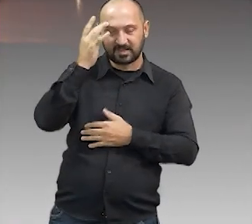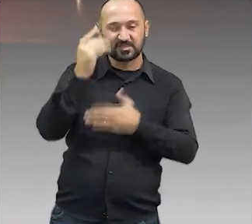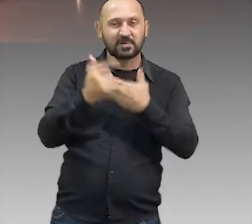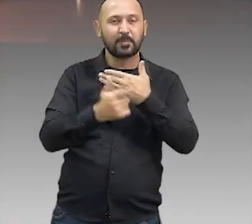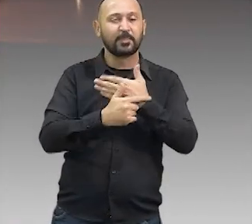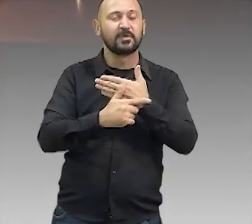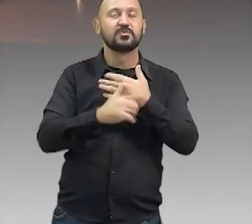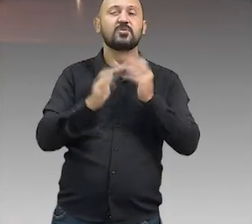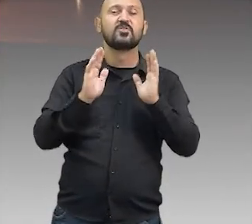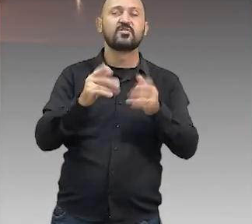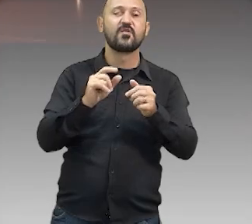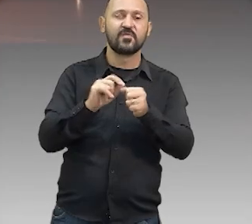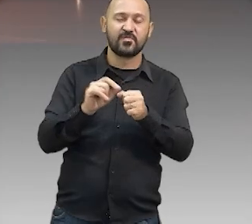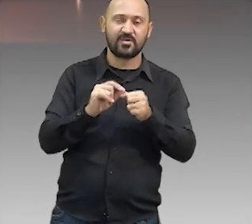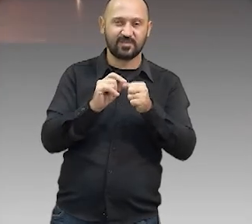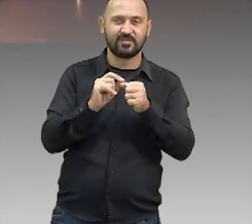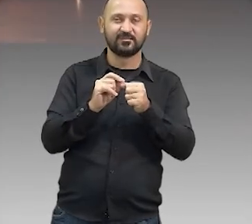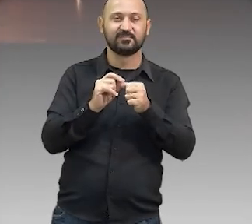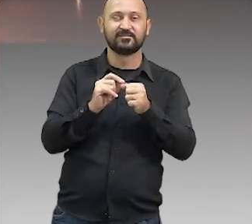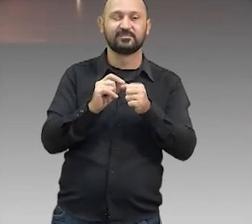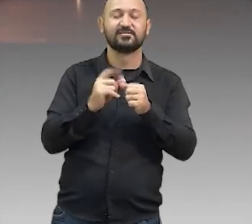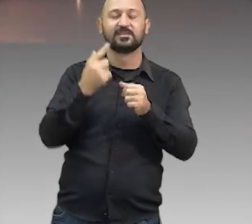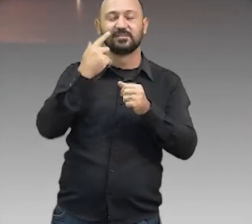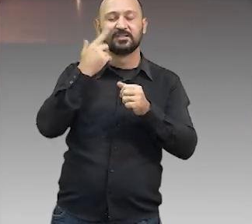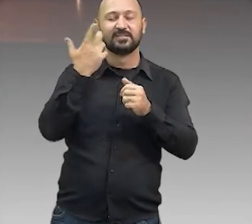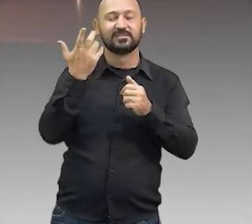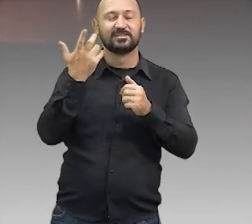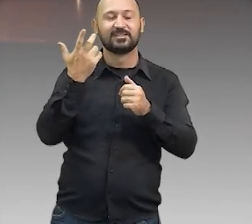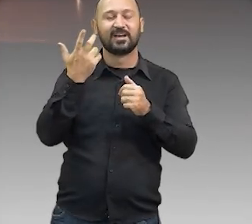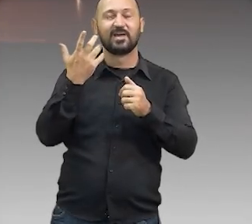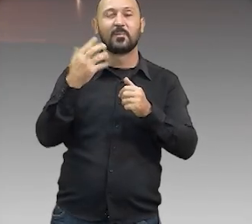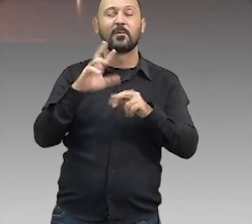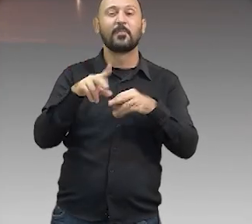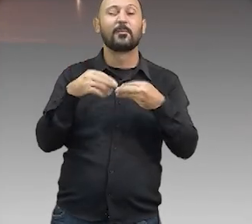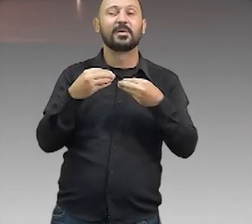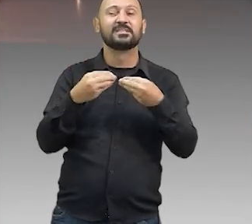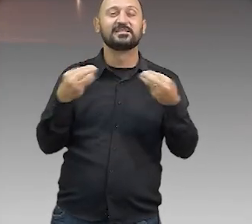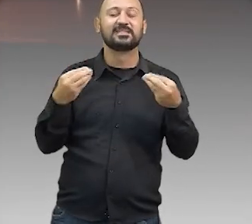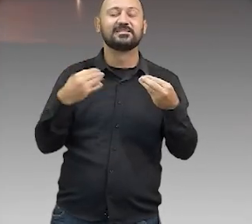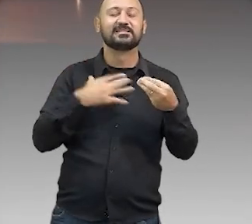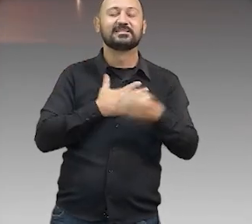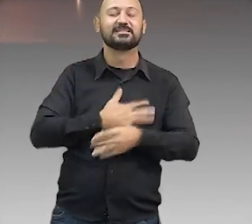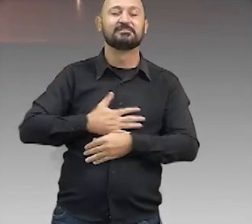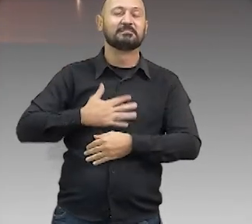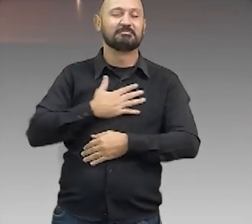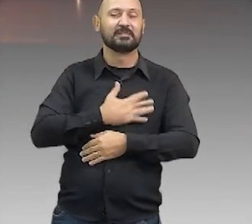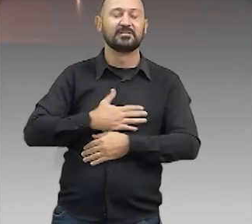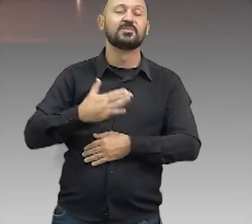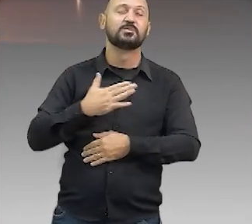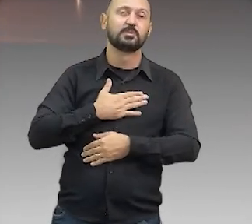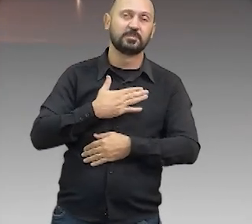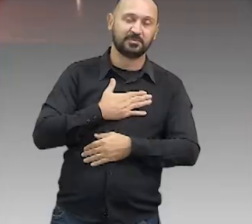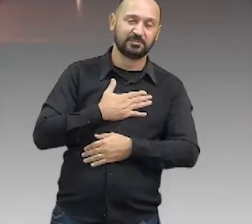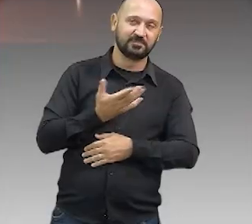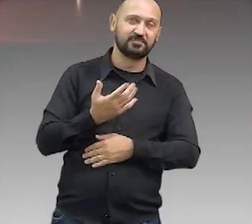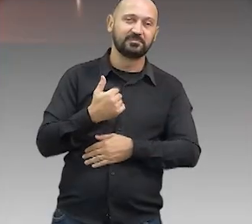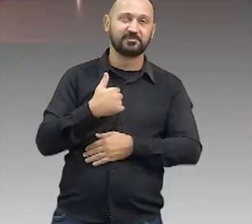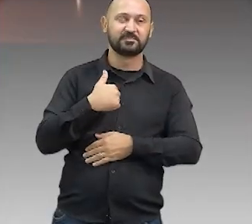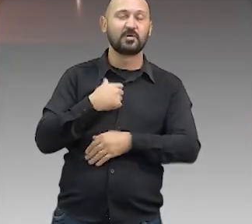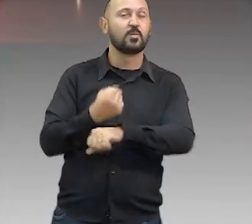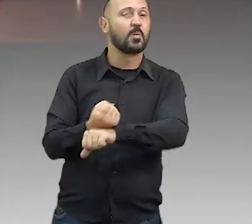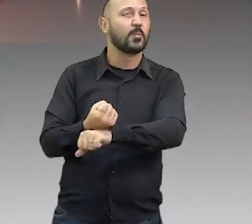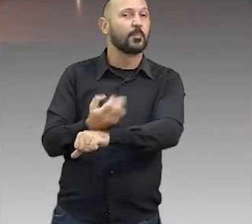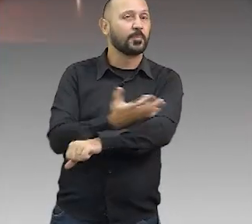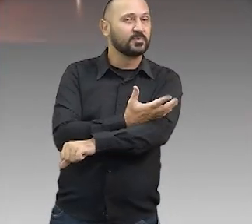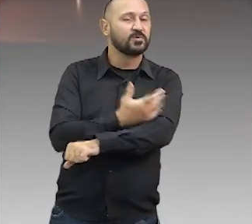já é muito gratificante, sabe? Então, isso me dá um prazer enorme, sabe? Eu me emociono muito